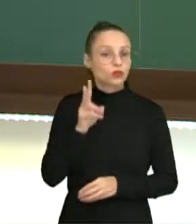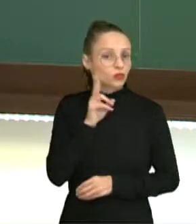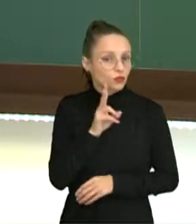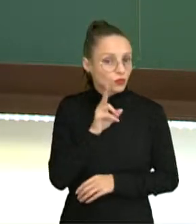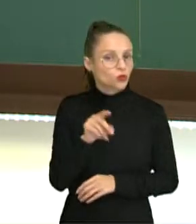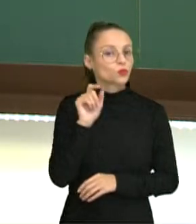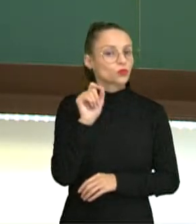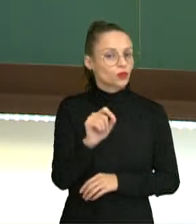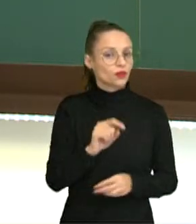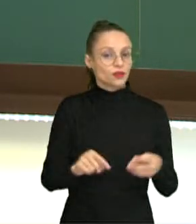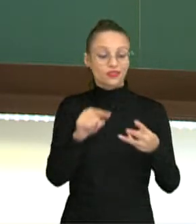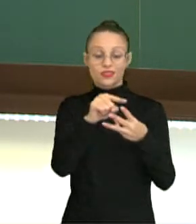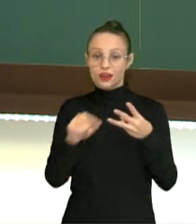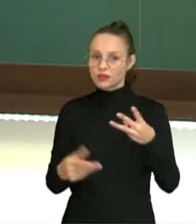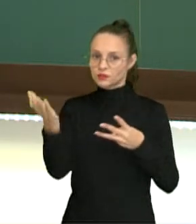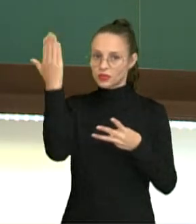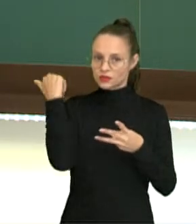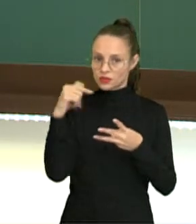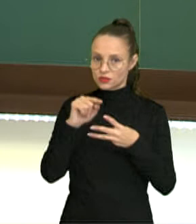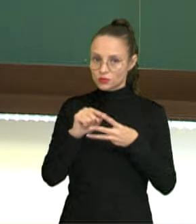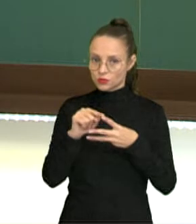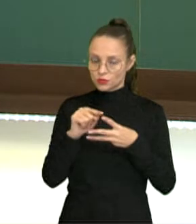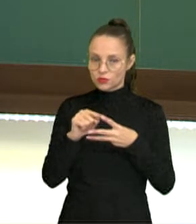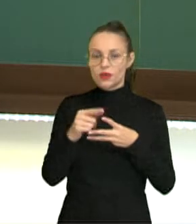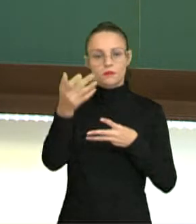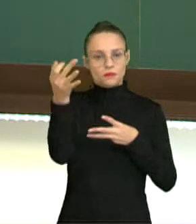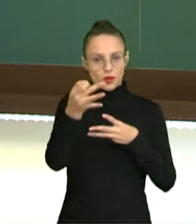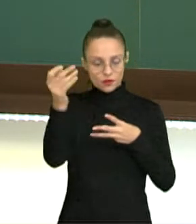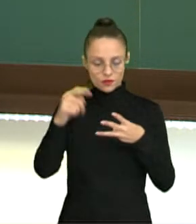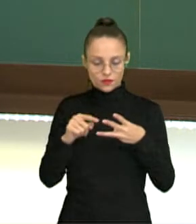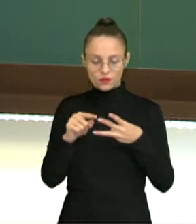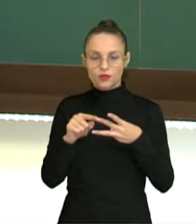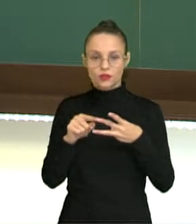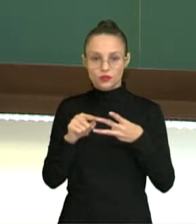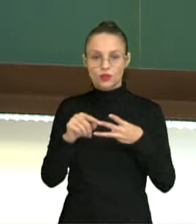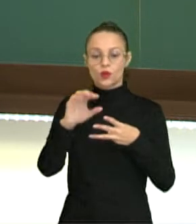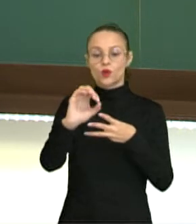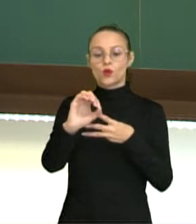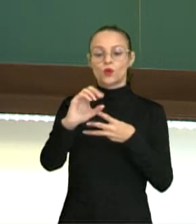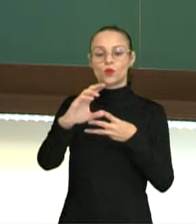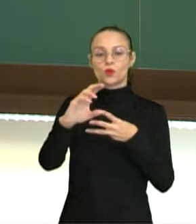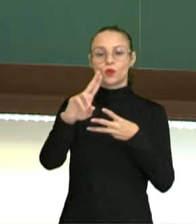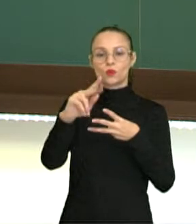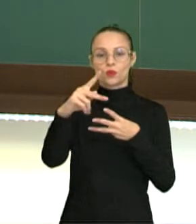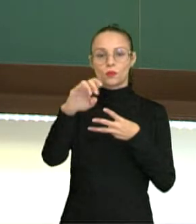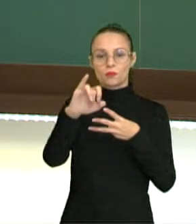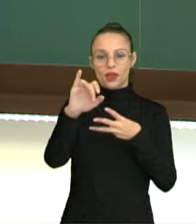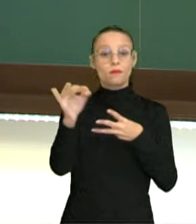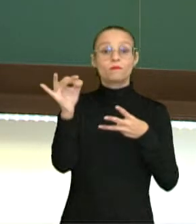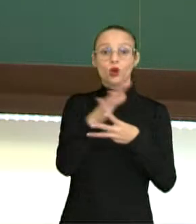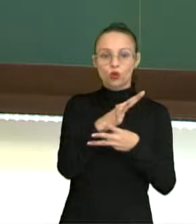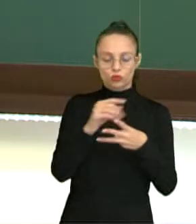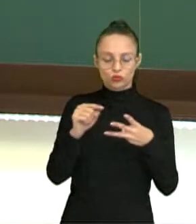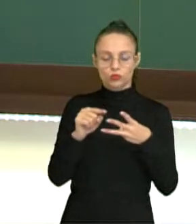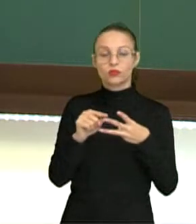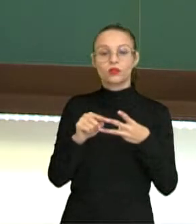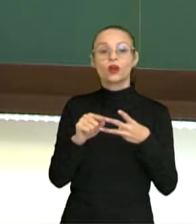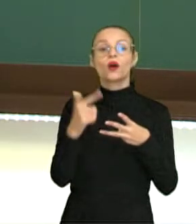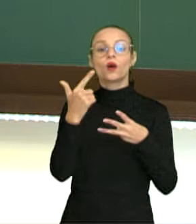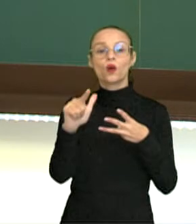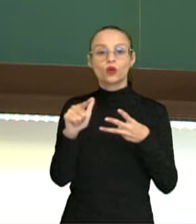Lembrando que eu tenho três tipos de pretérito. Pretérito perfeito, ocupei. Pretérito